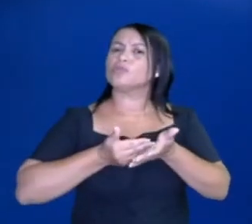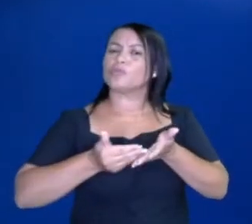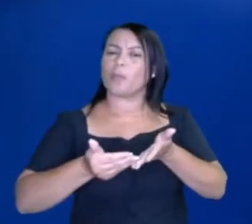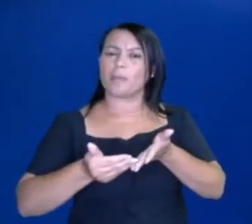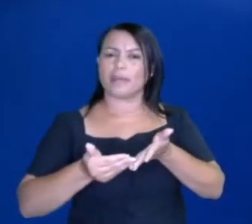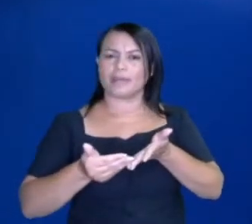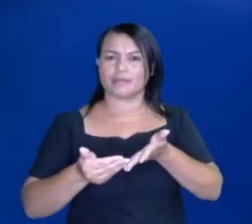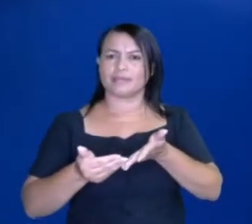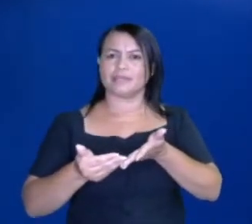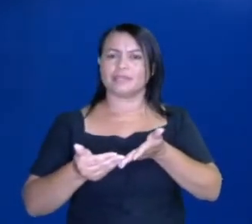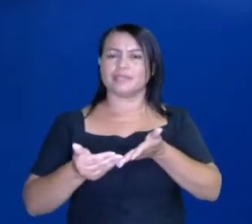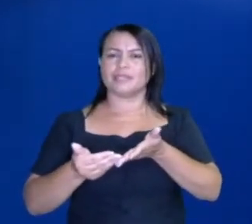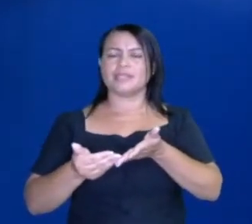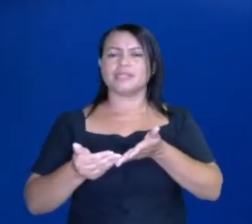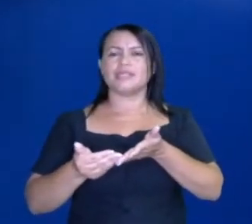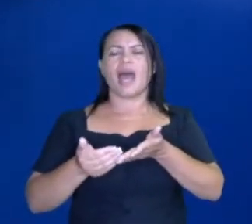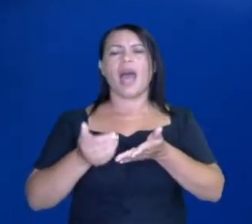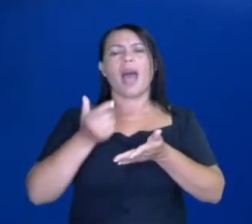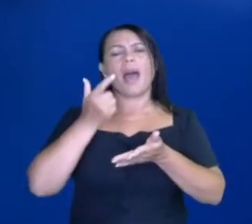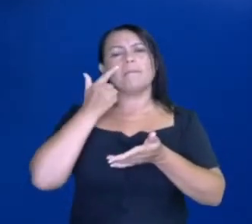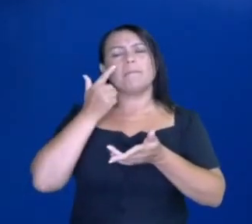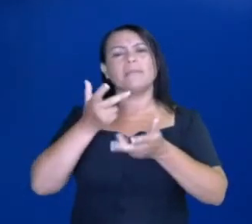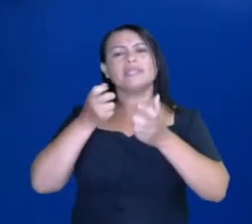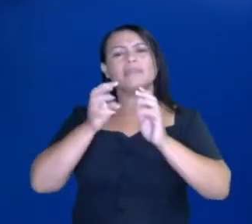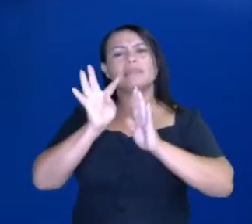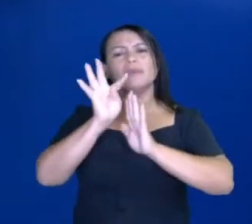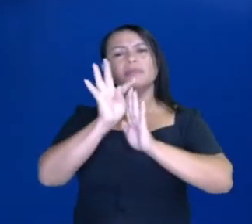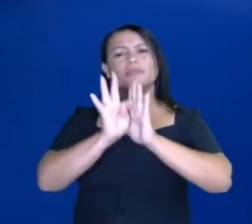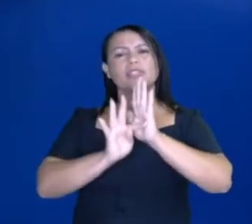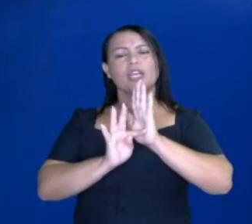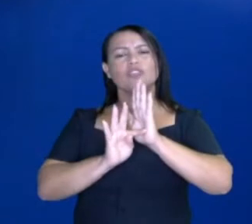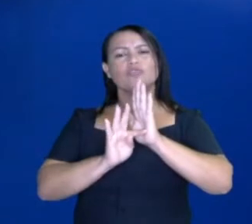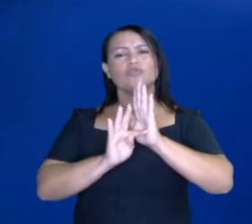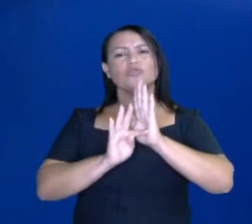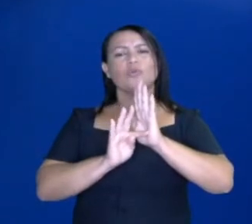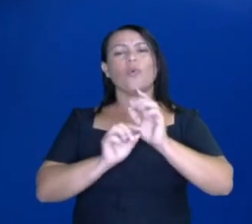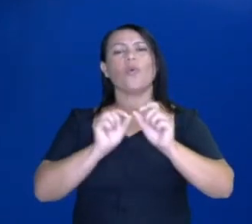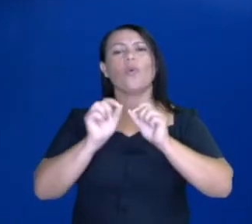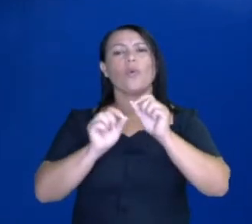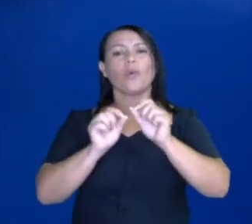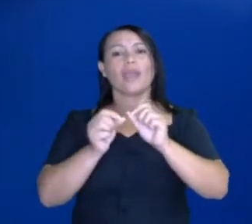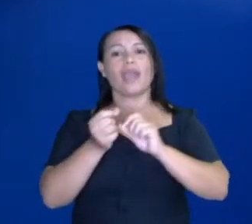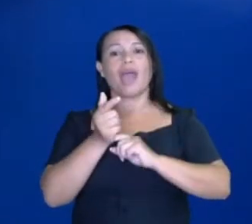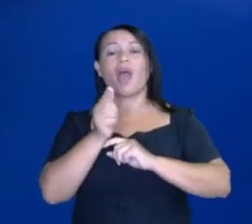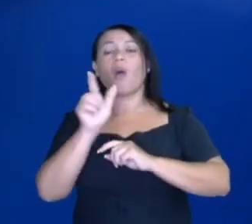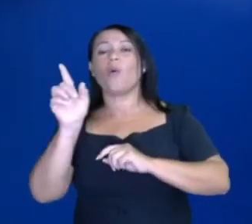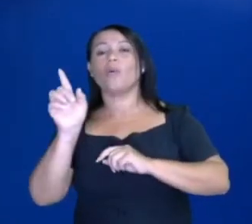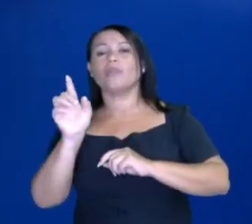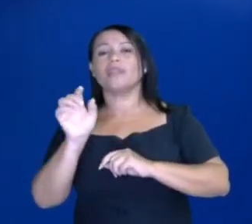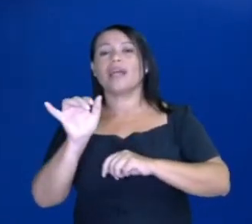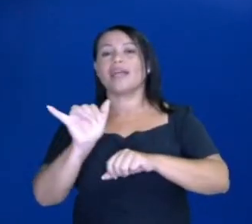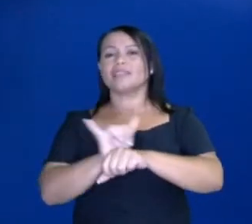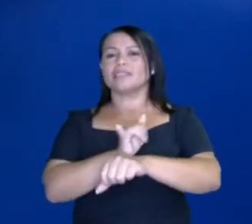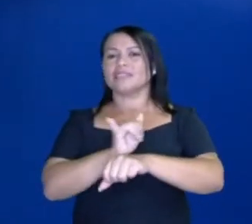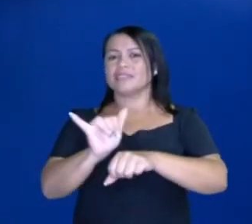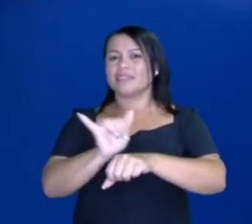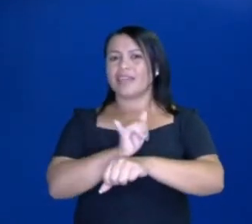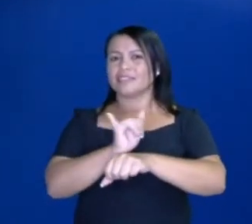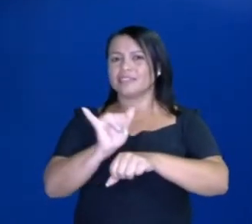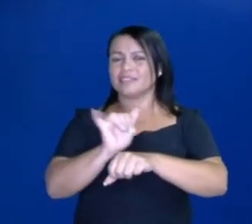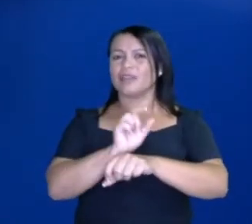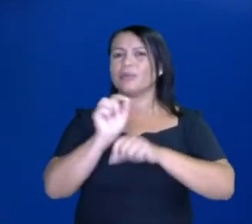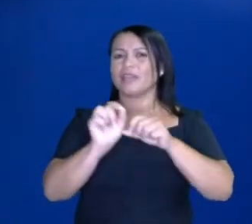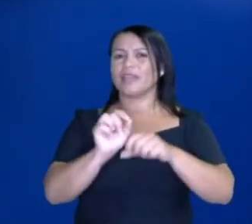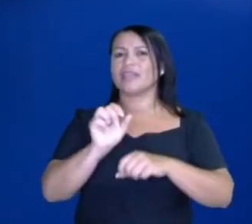a colocar no texto, né, a outra técnica de interpretação, que